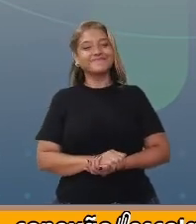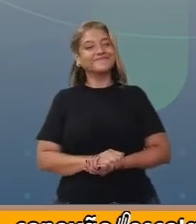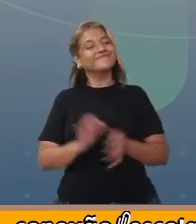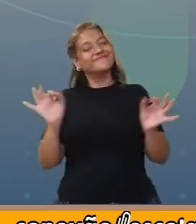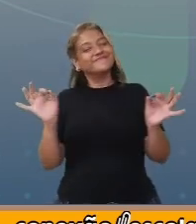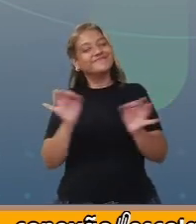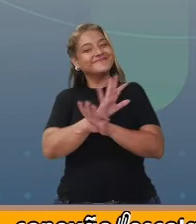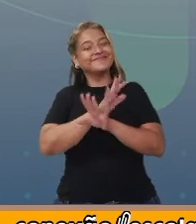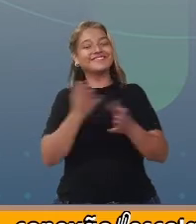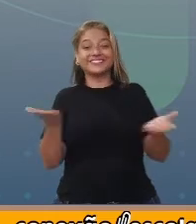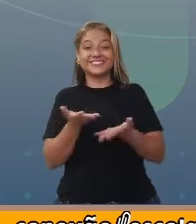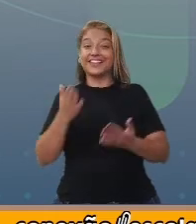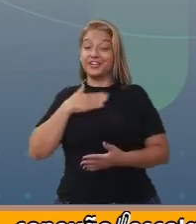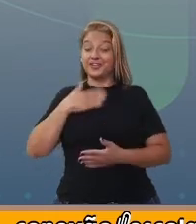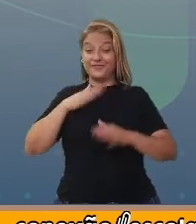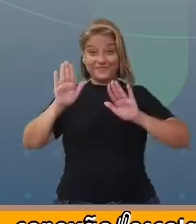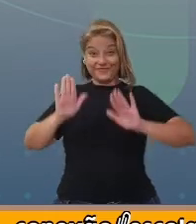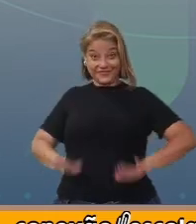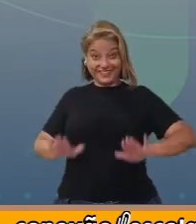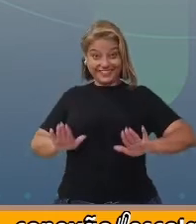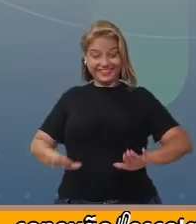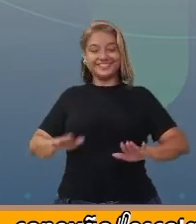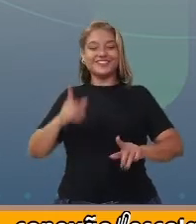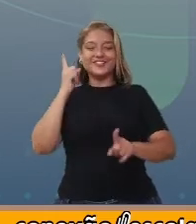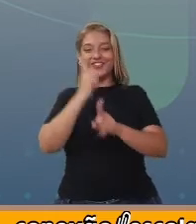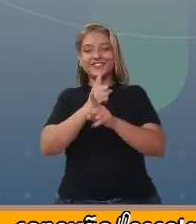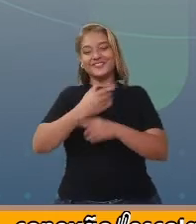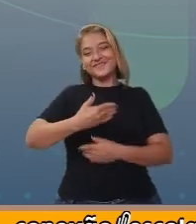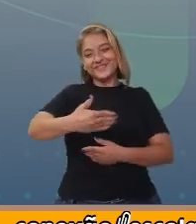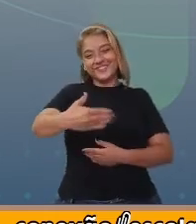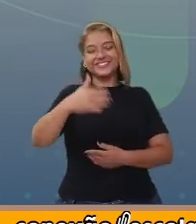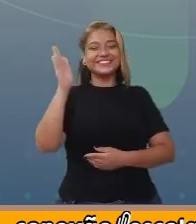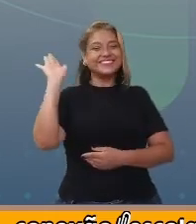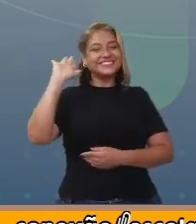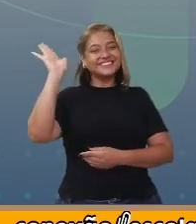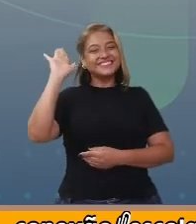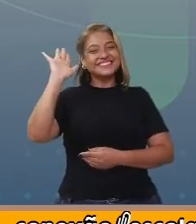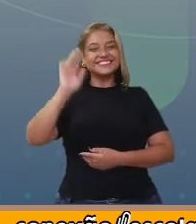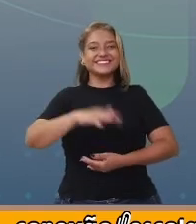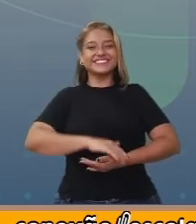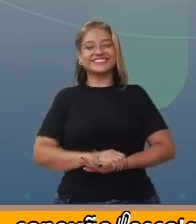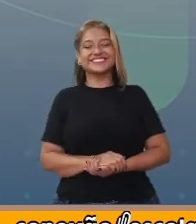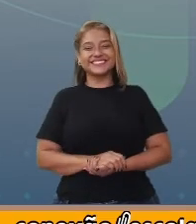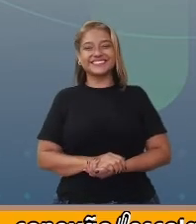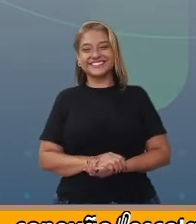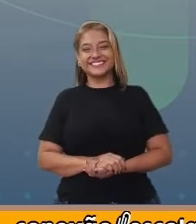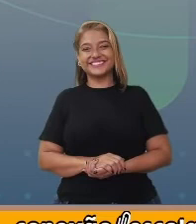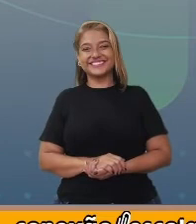eu vou ficando por aqui. Até a próxima. Tchau, tchau!